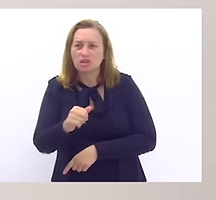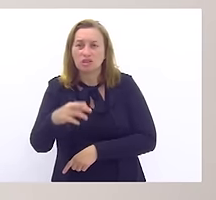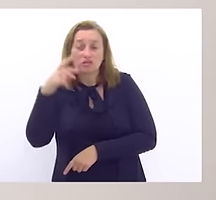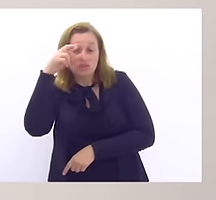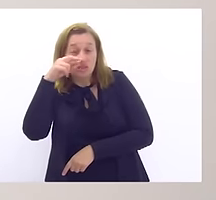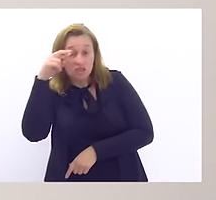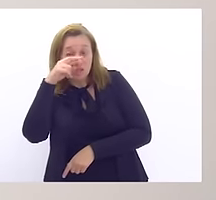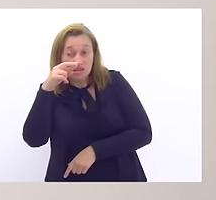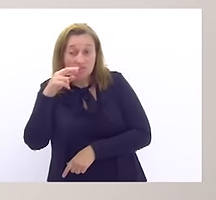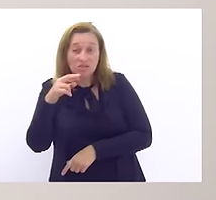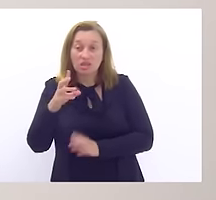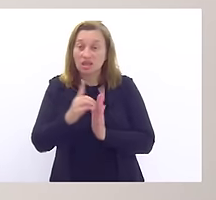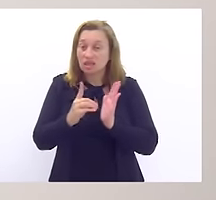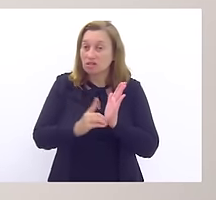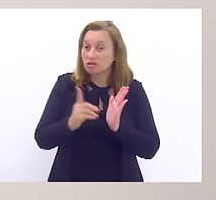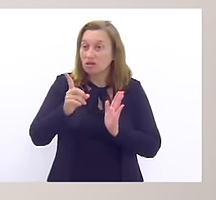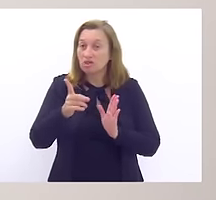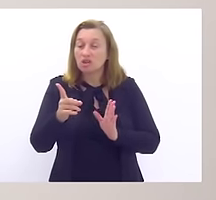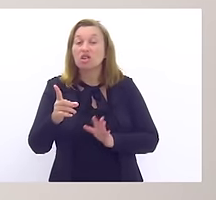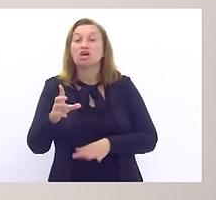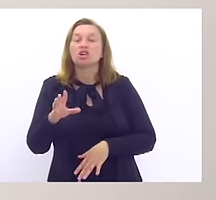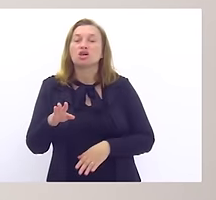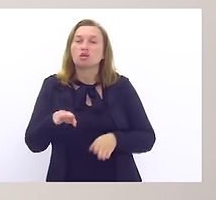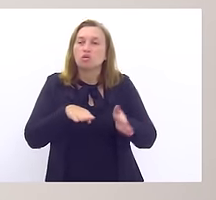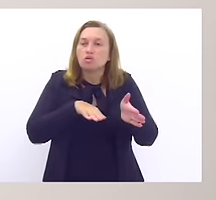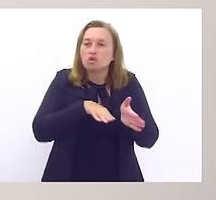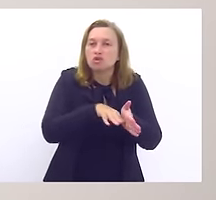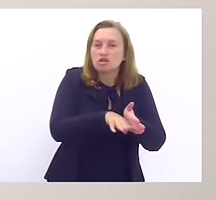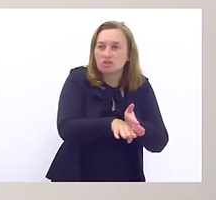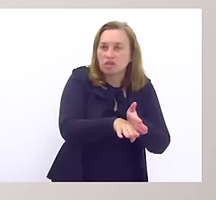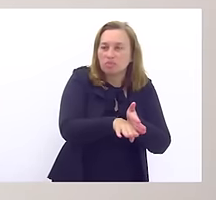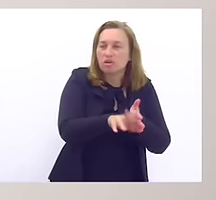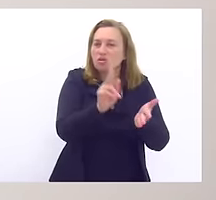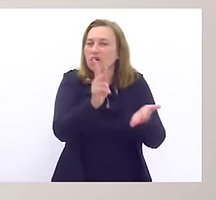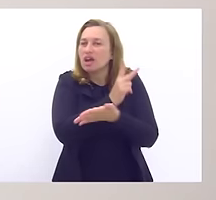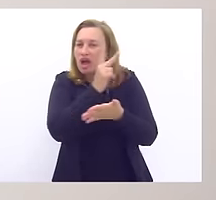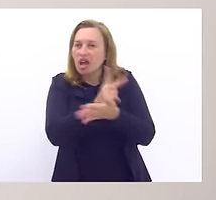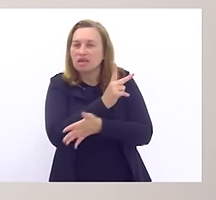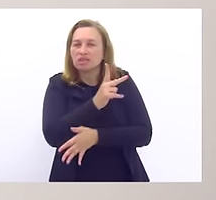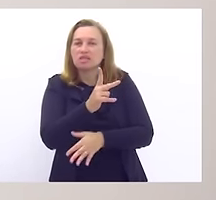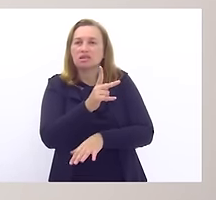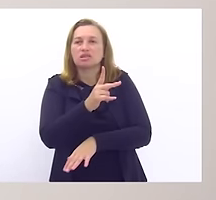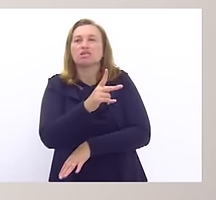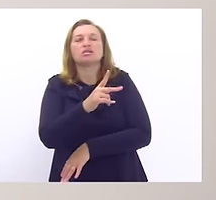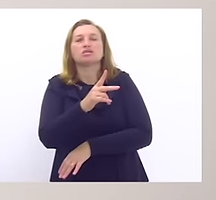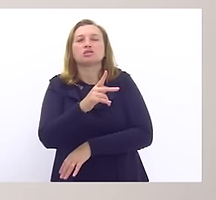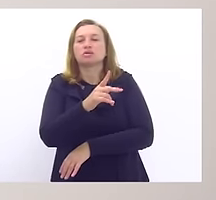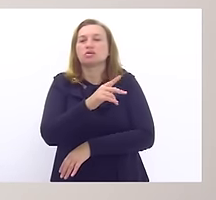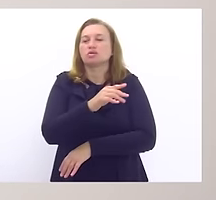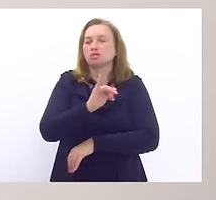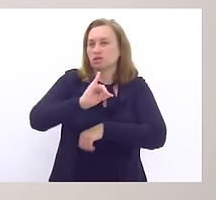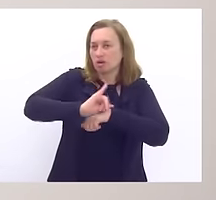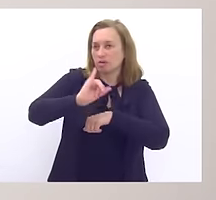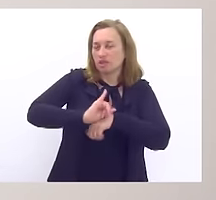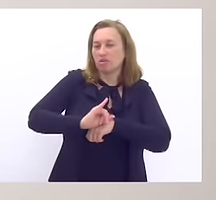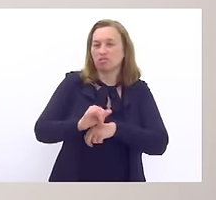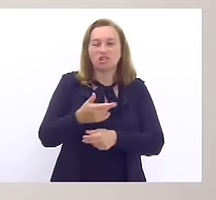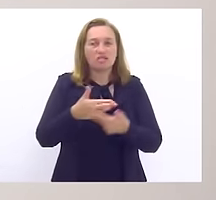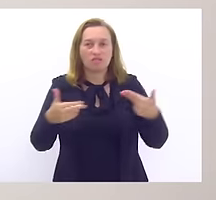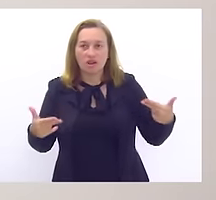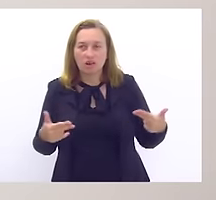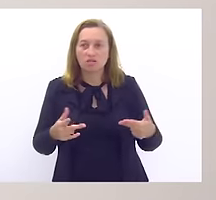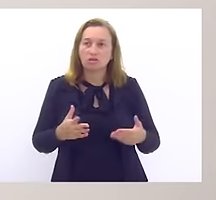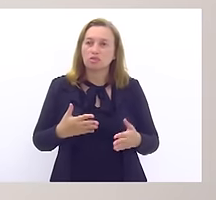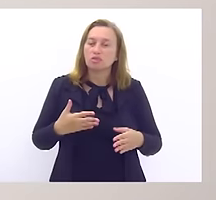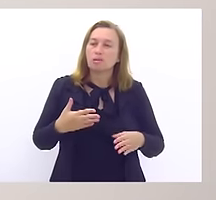Detran nós estamos junto fiscalizar estacionamento irregulares na capital e tem muito tem muito só que quando nós paramos as